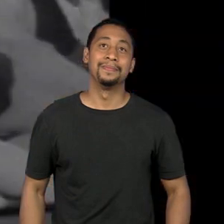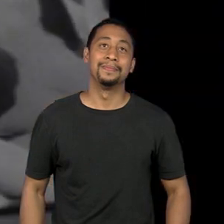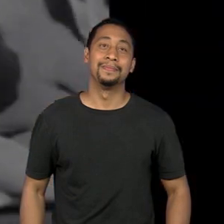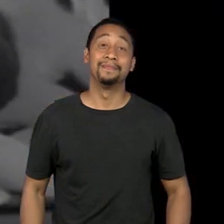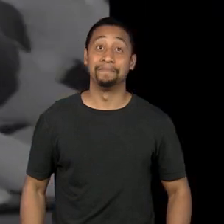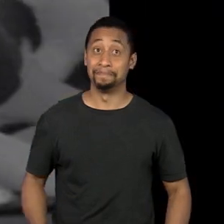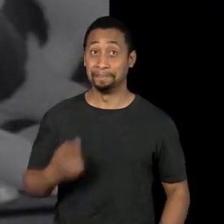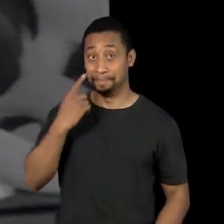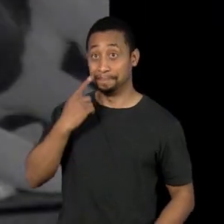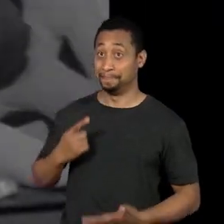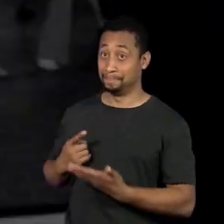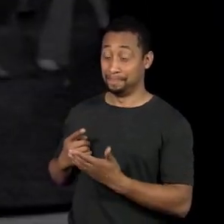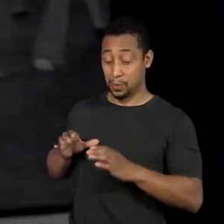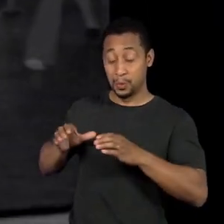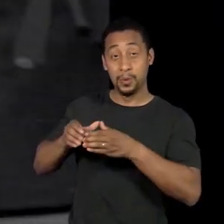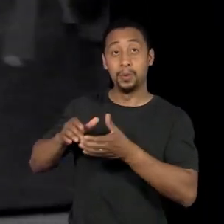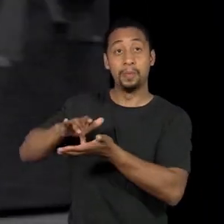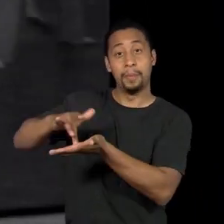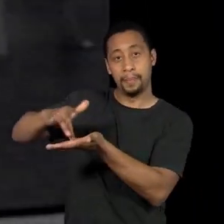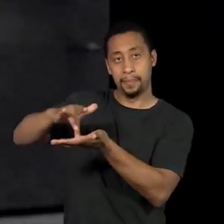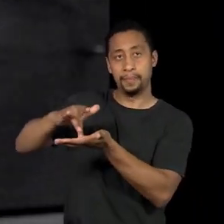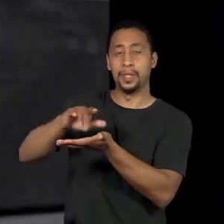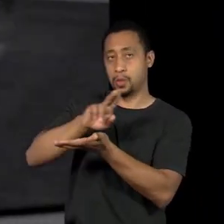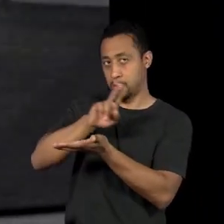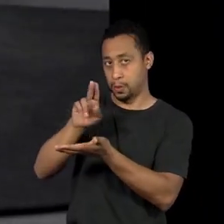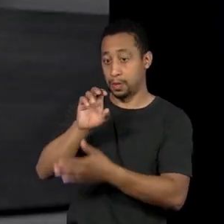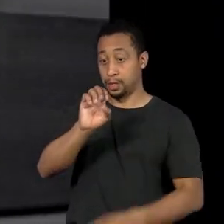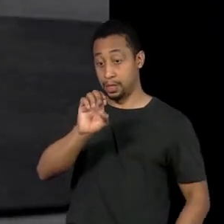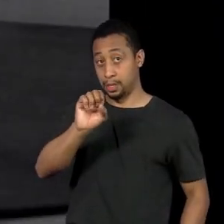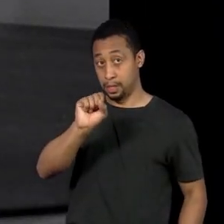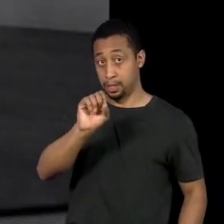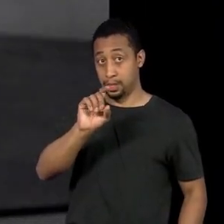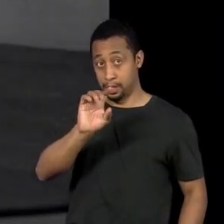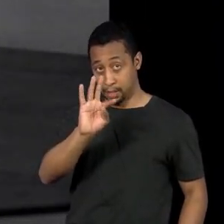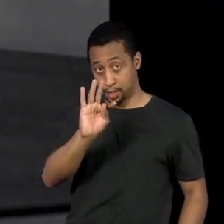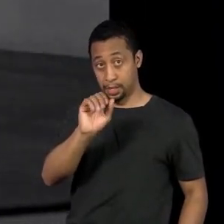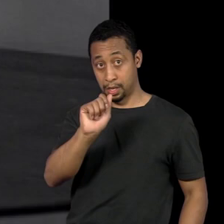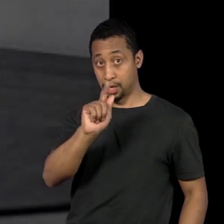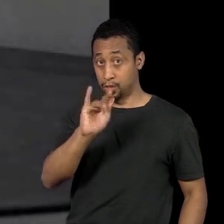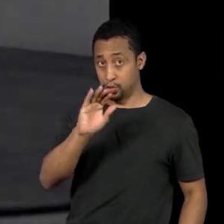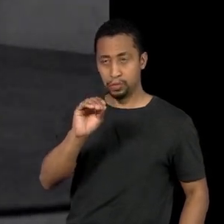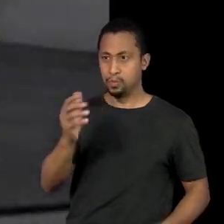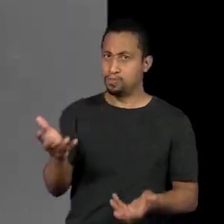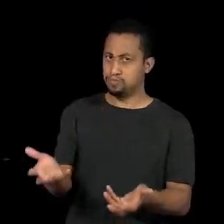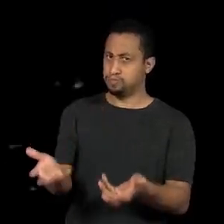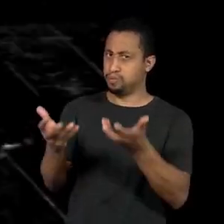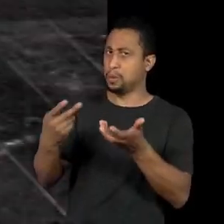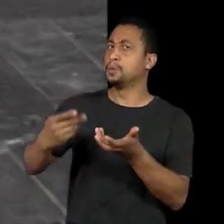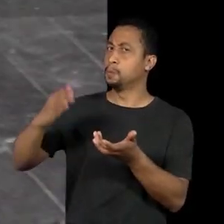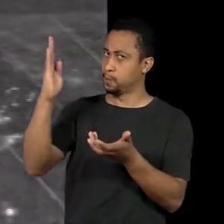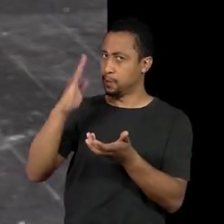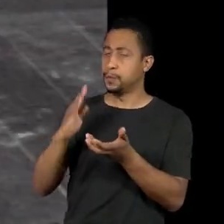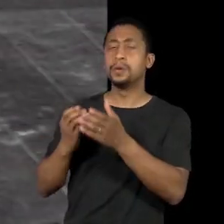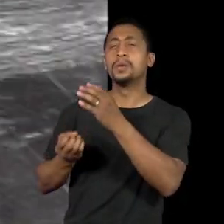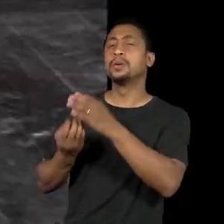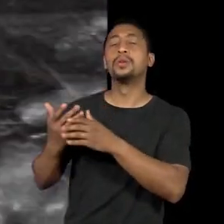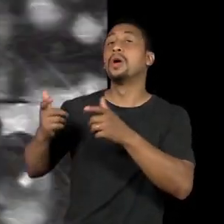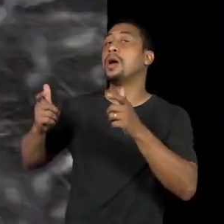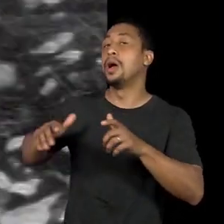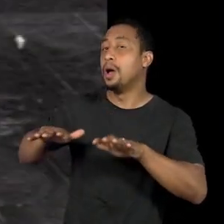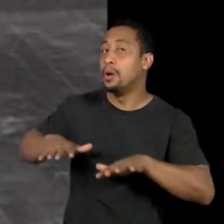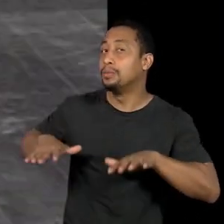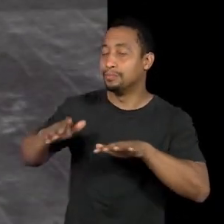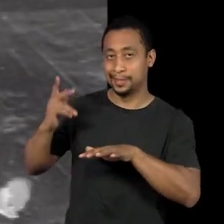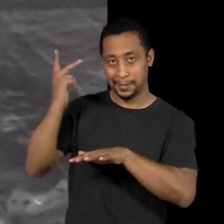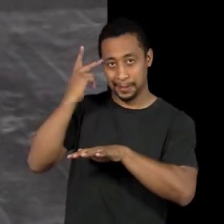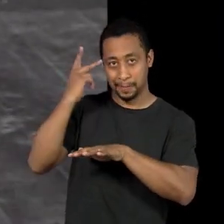O Balé Estágio, uma das mais importantes e renomadas companhias de dança do Brasil, foi fundado na cidade de São